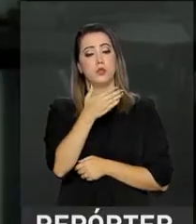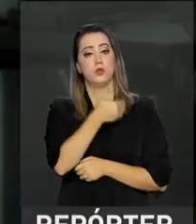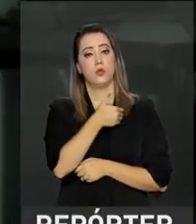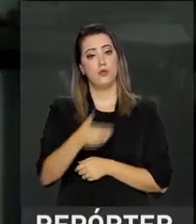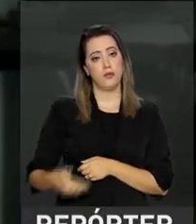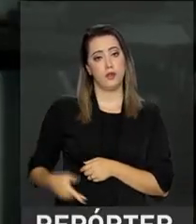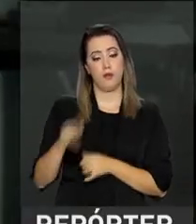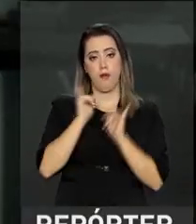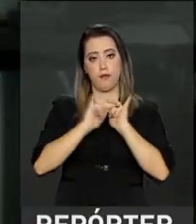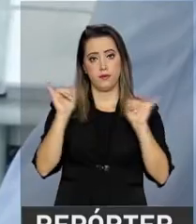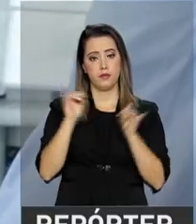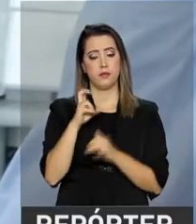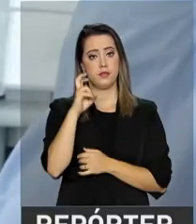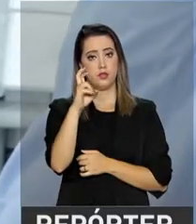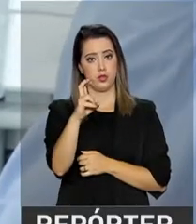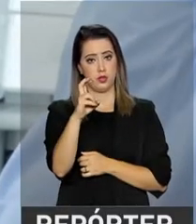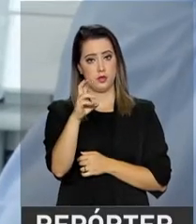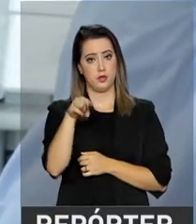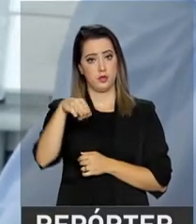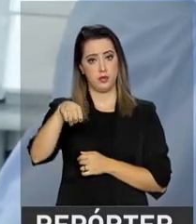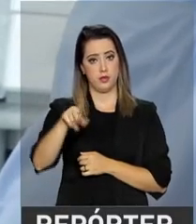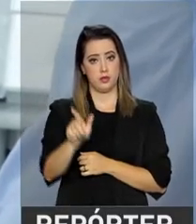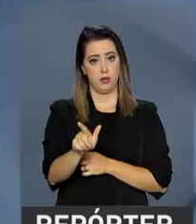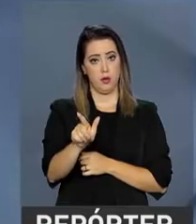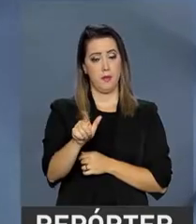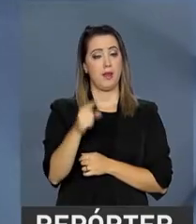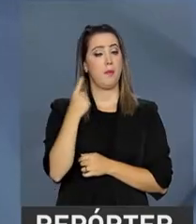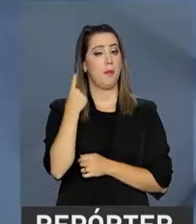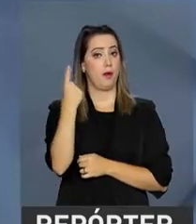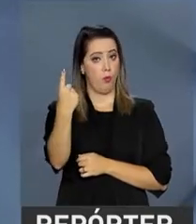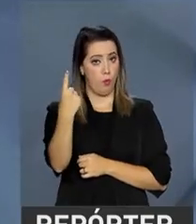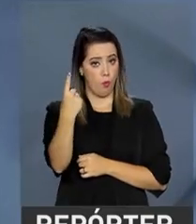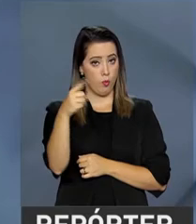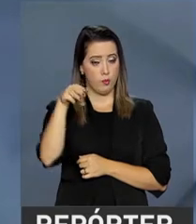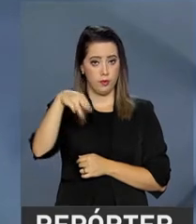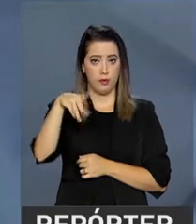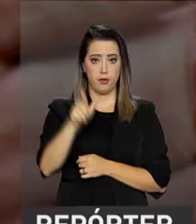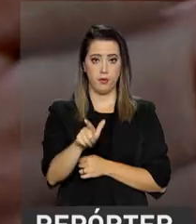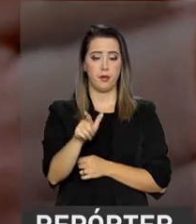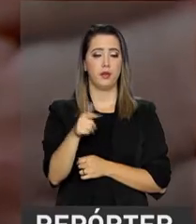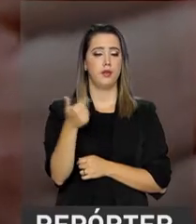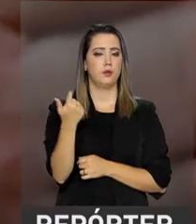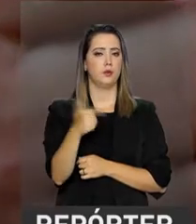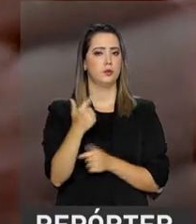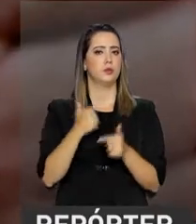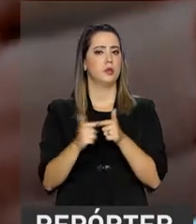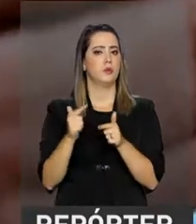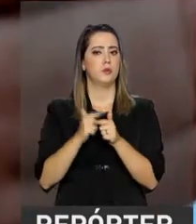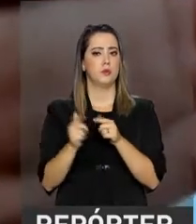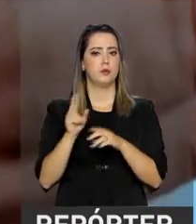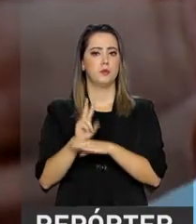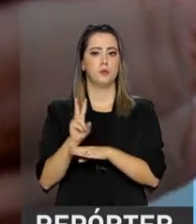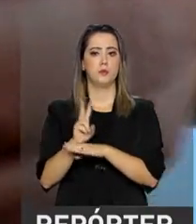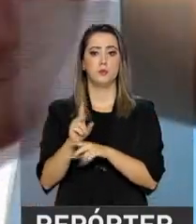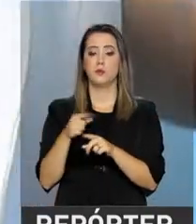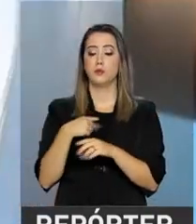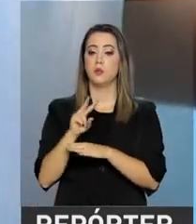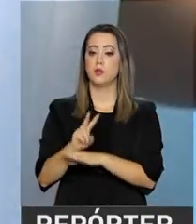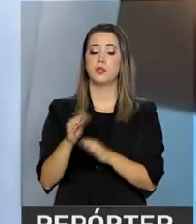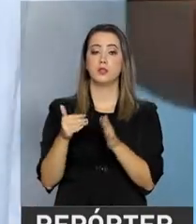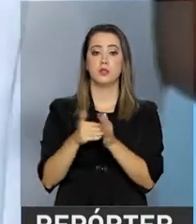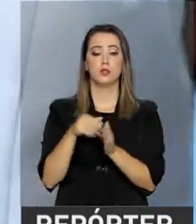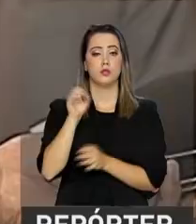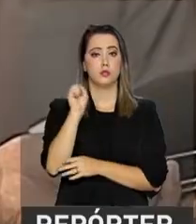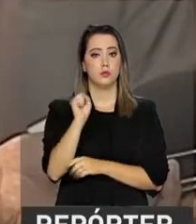redução da dose de 5 ml para 1 ml não compromete a imunização e elas estão protegidas por até